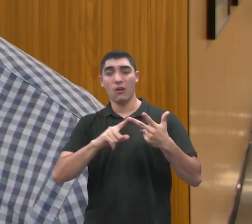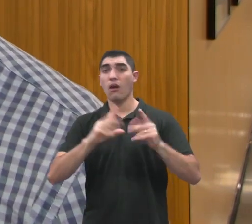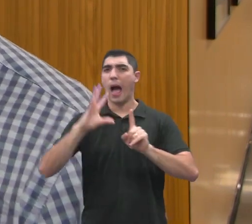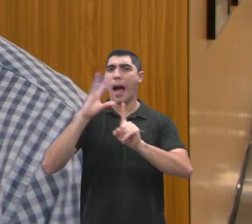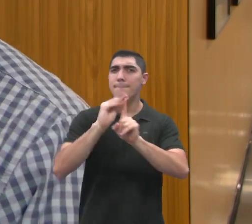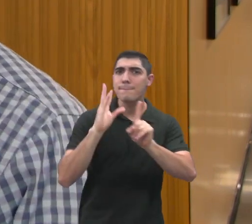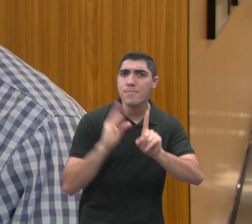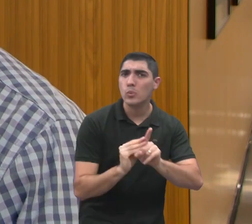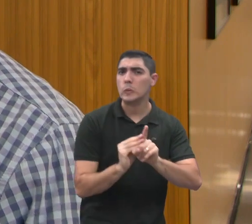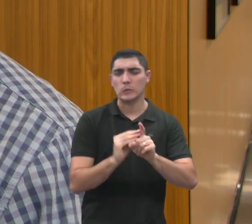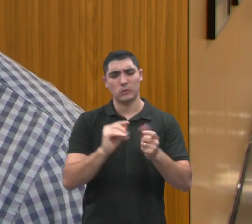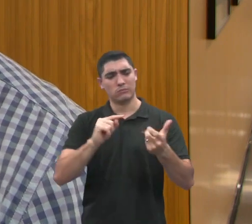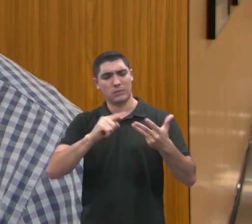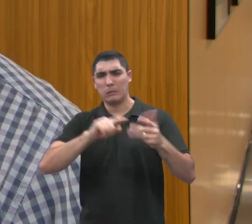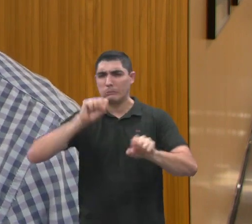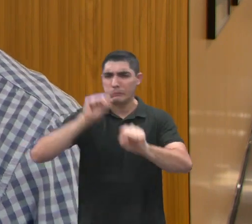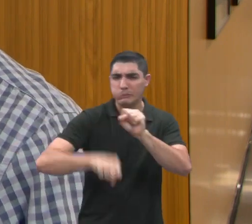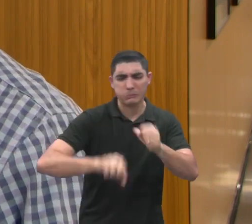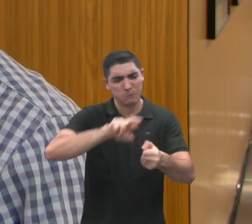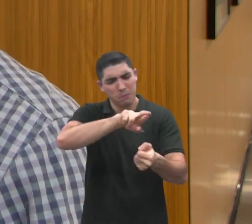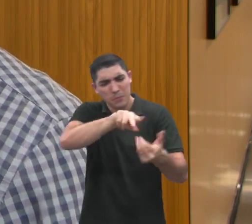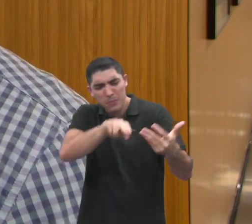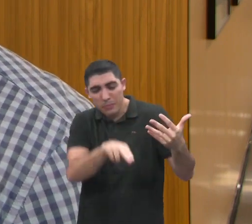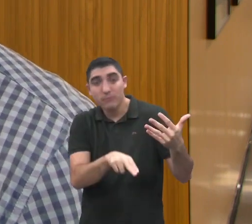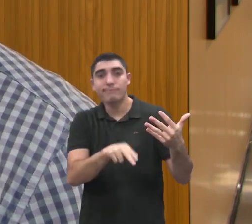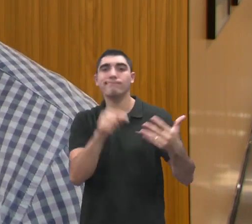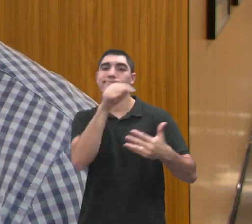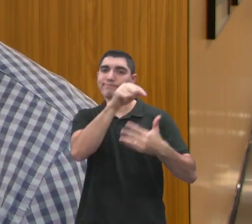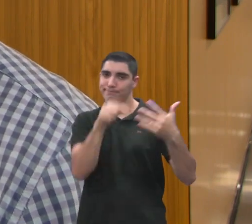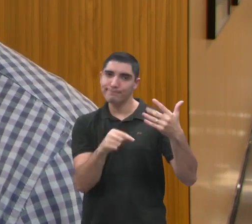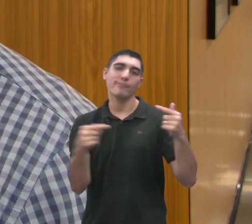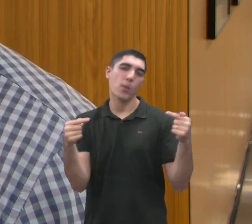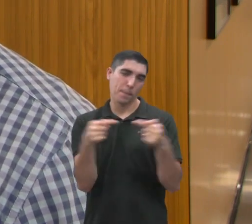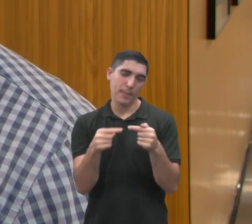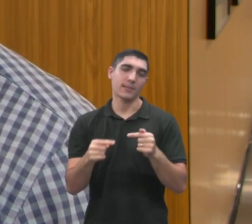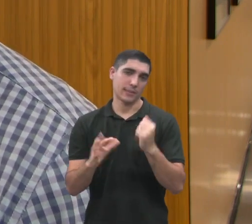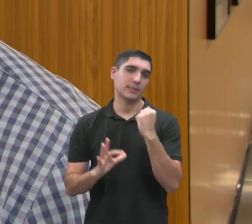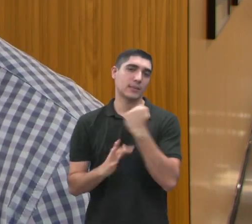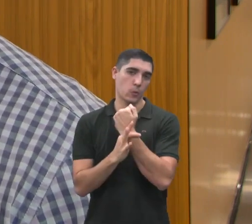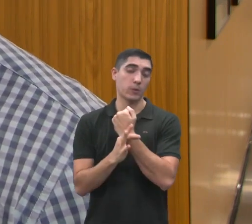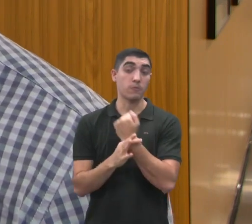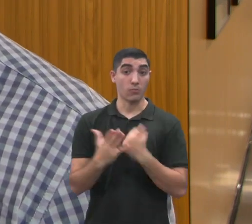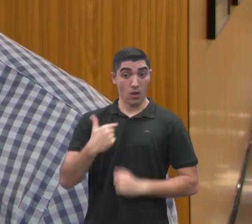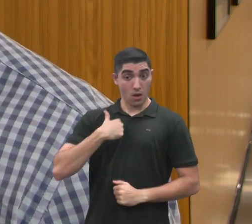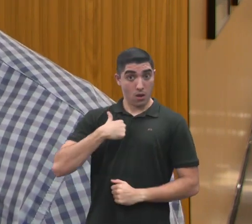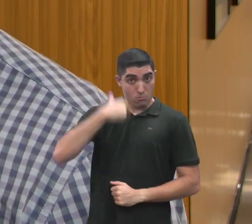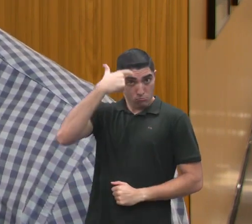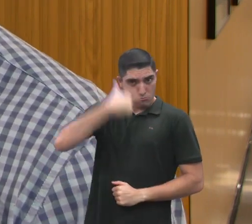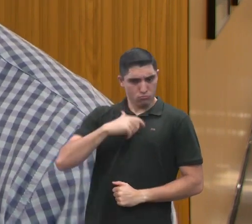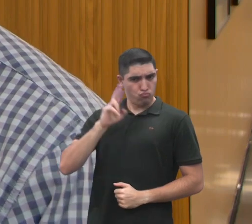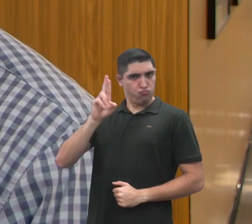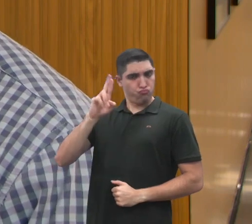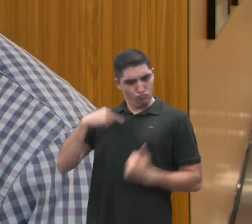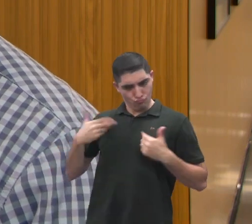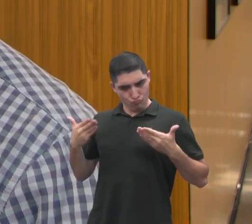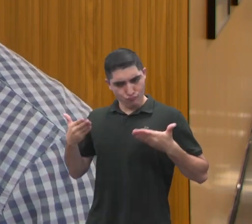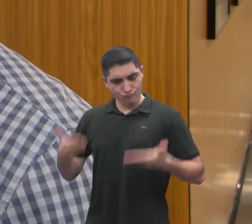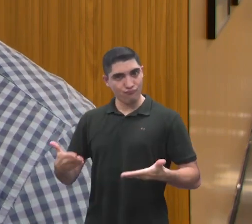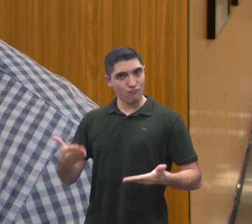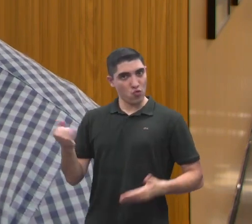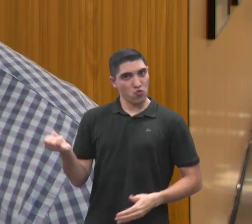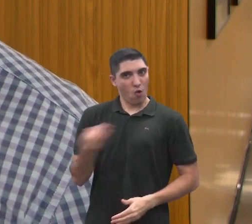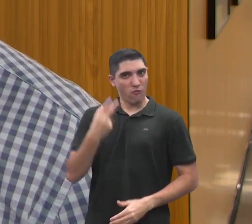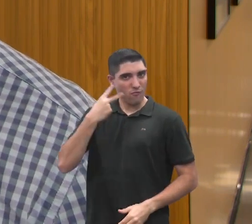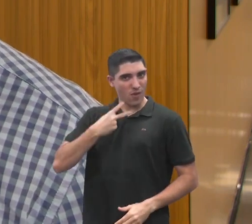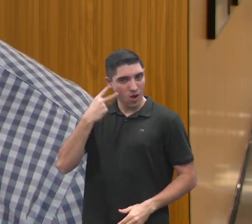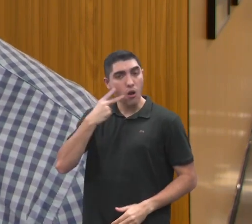doméstica, de abuso sexual, enfim, são vários os temas que envolvem a segurança pública. Acredito que a minha chegada na casa e